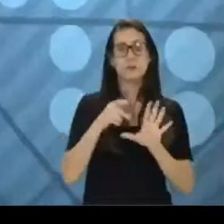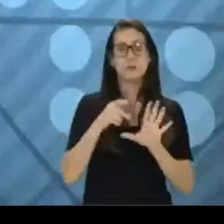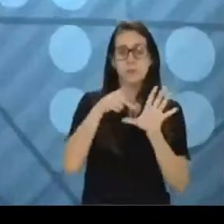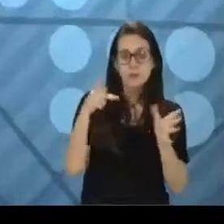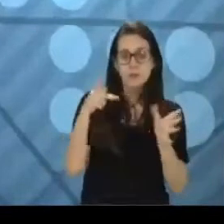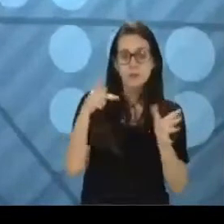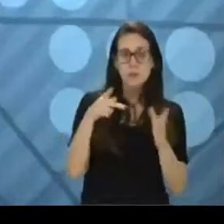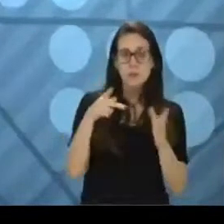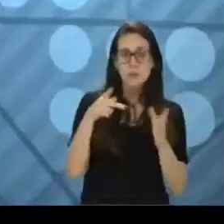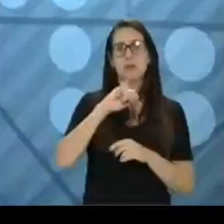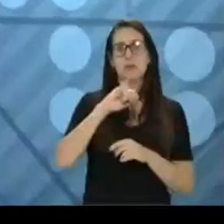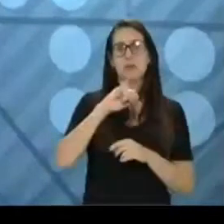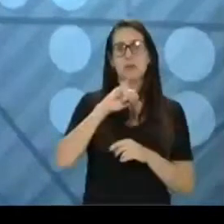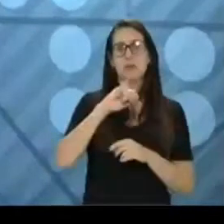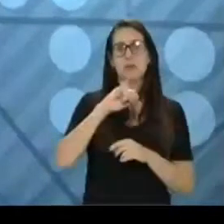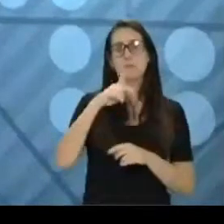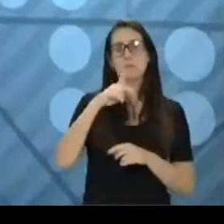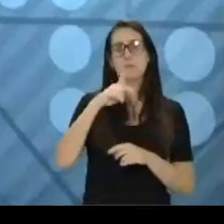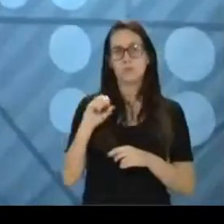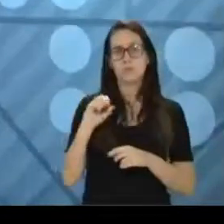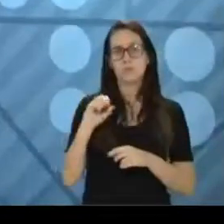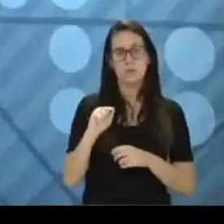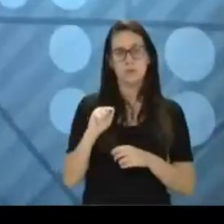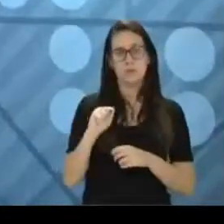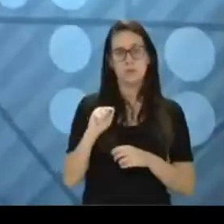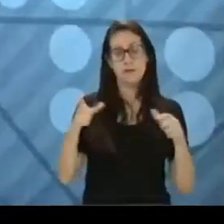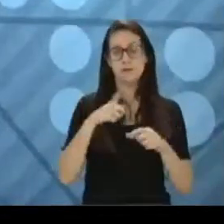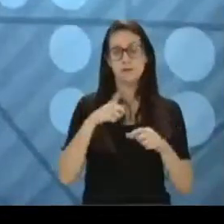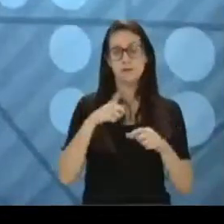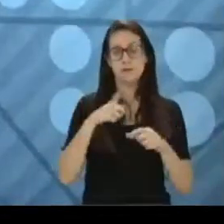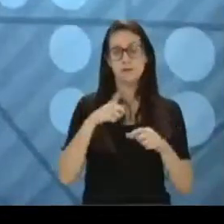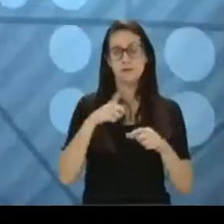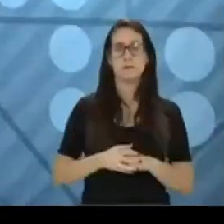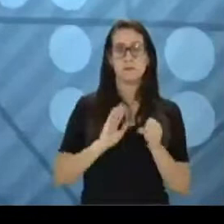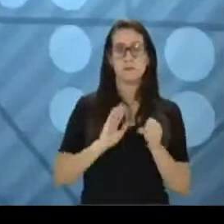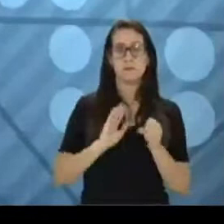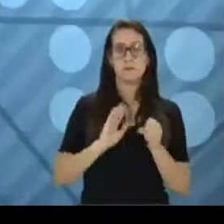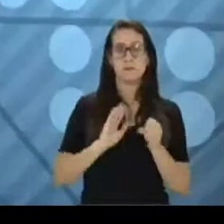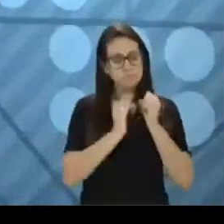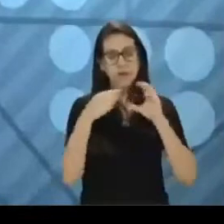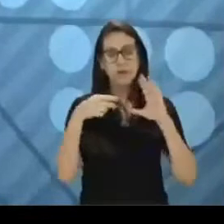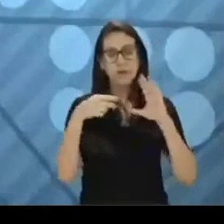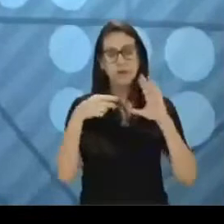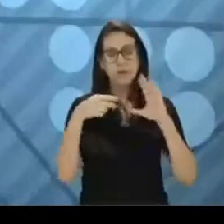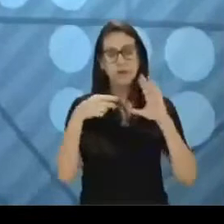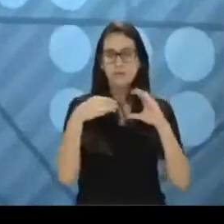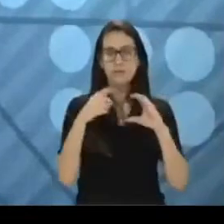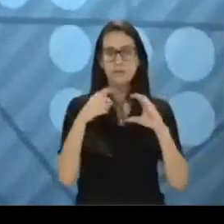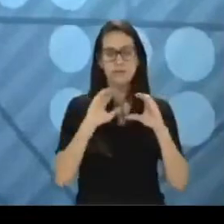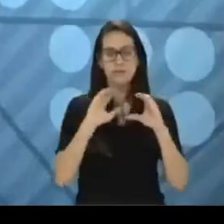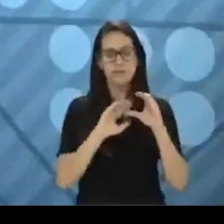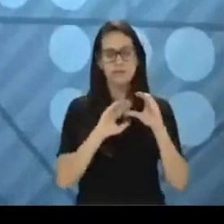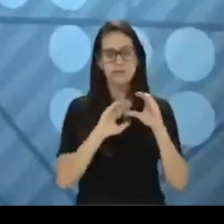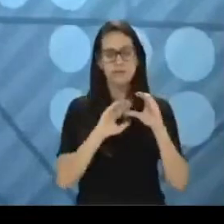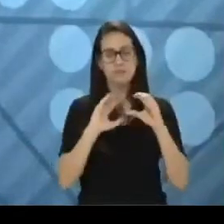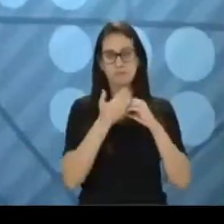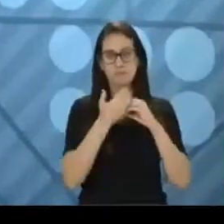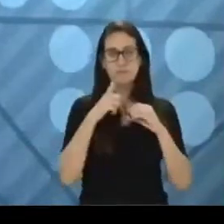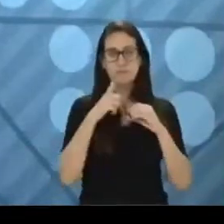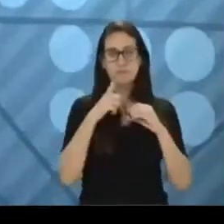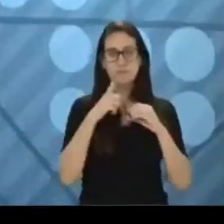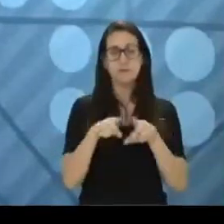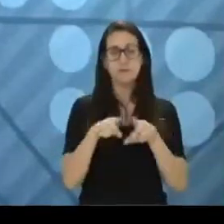proteínas que estão em maior concentração, então eles perfazem praticamente toda a membrana plasmática. E